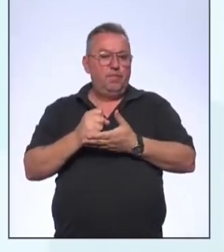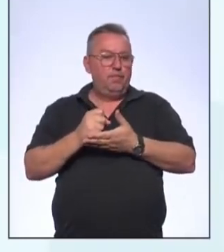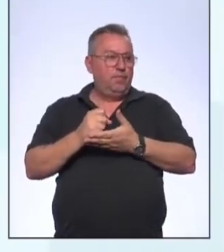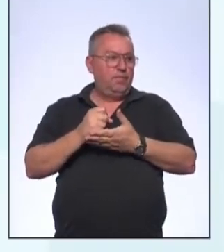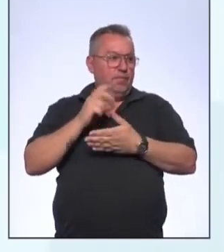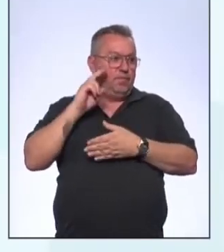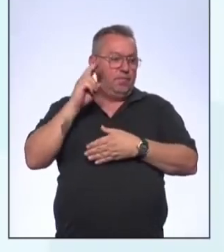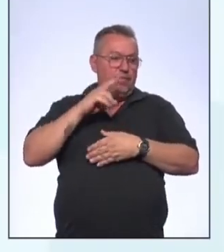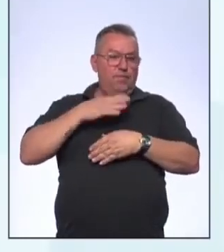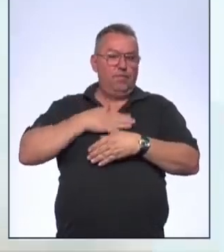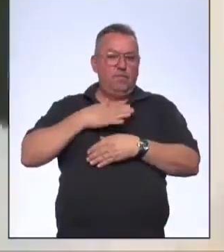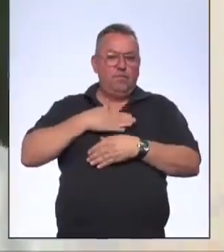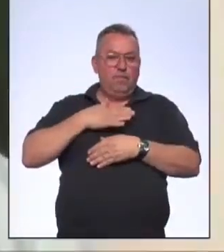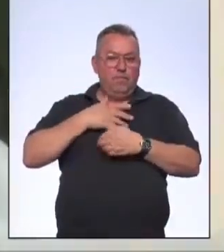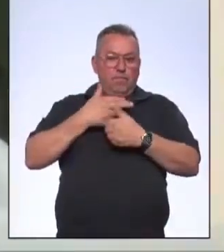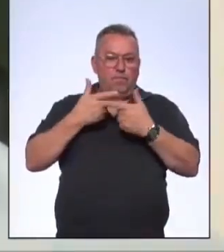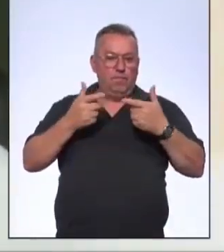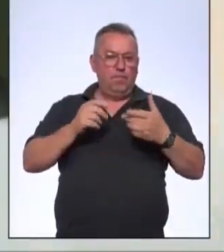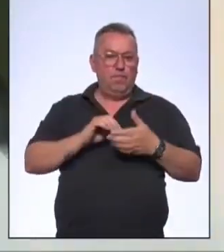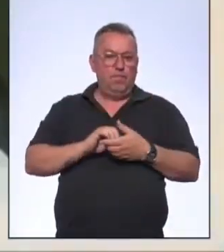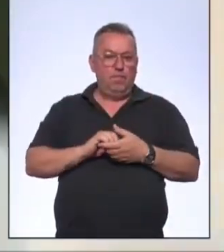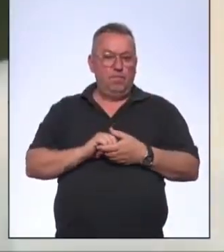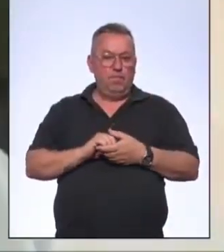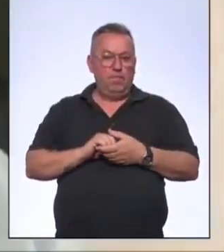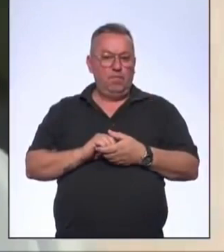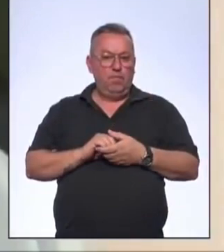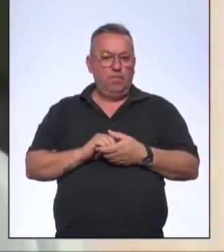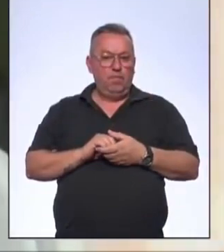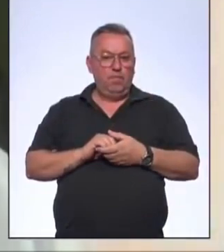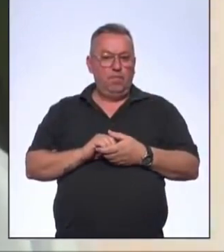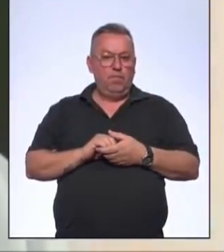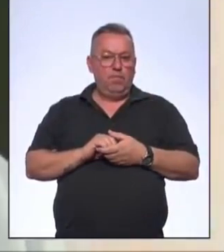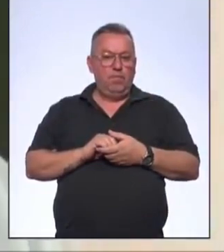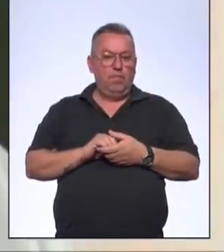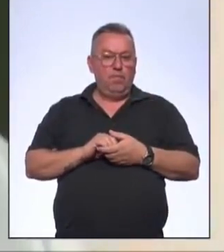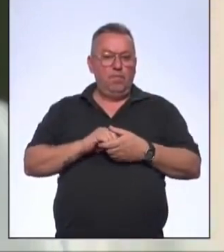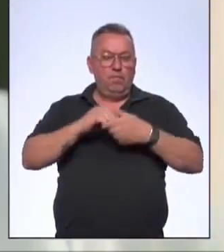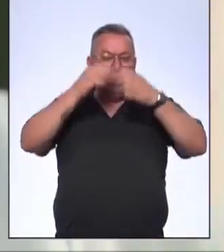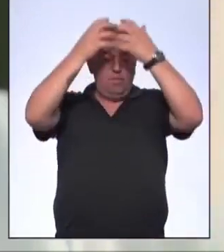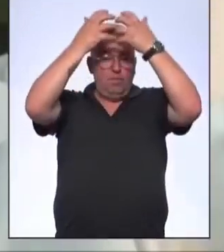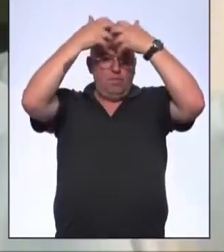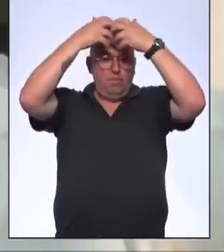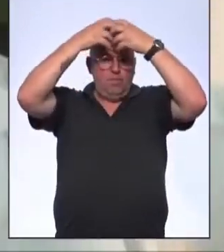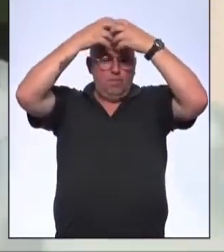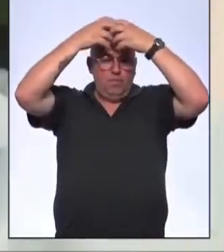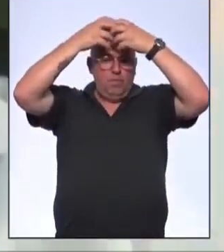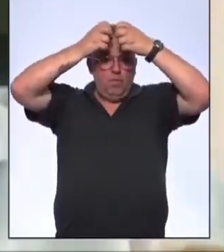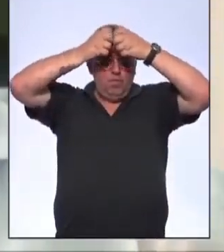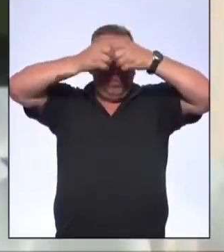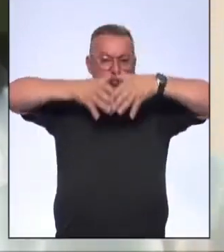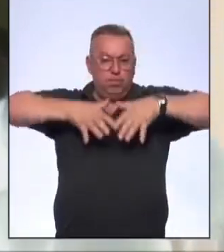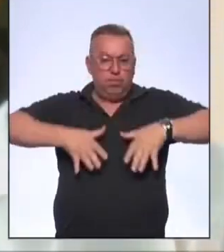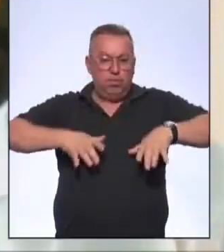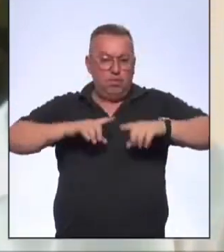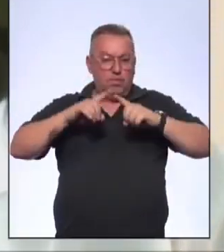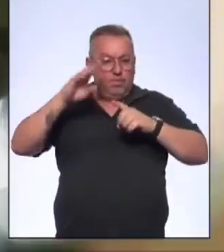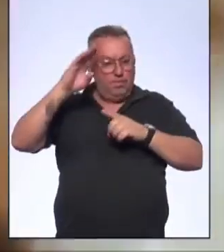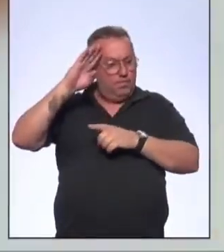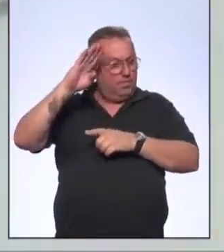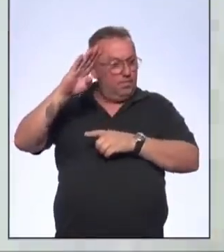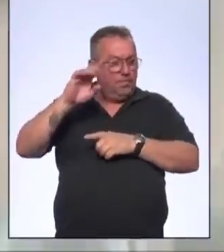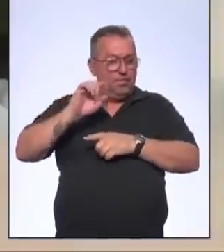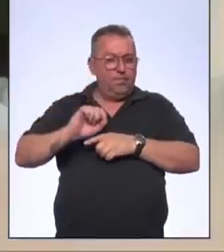pegar meus apetrechos aqui. Ele vai ter o sistema nervoso central, tá bom? Quem é o sistema